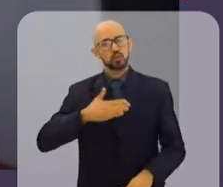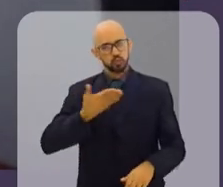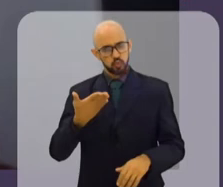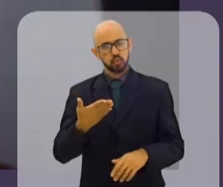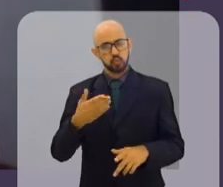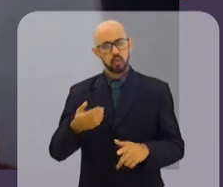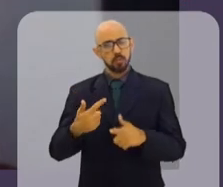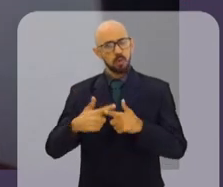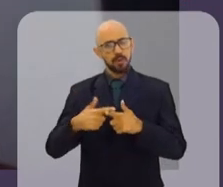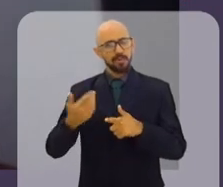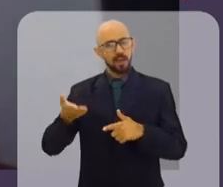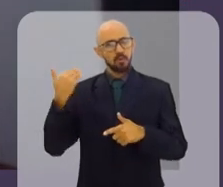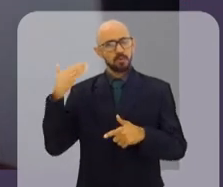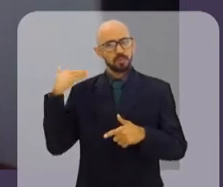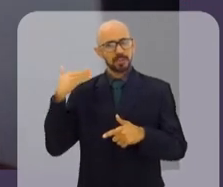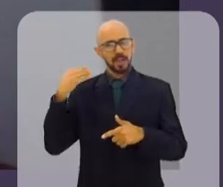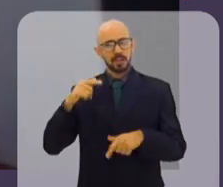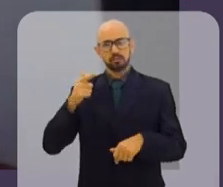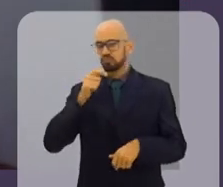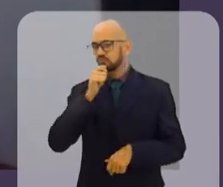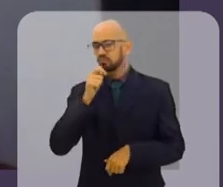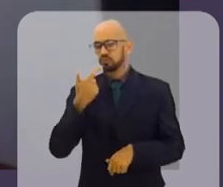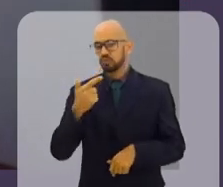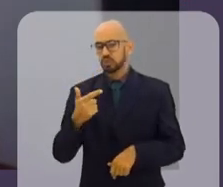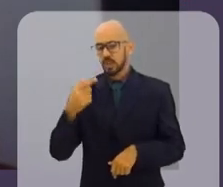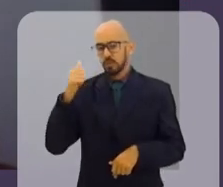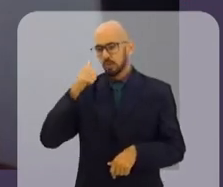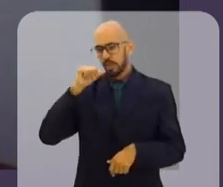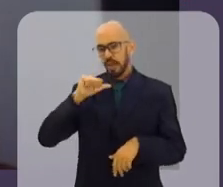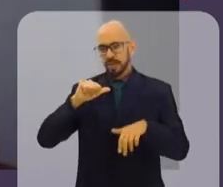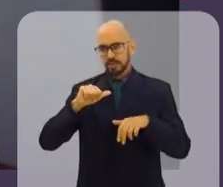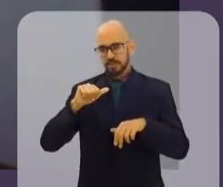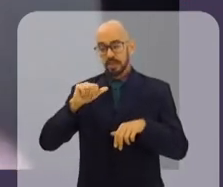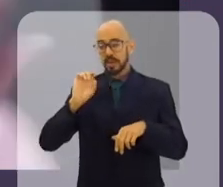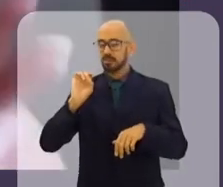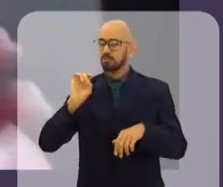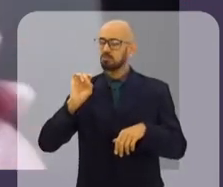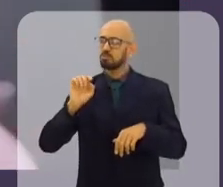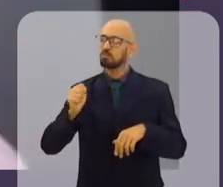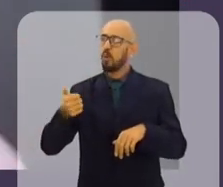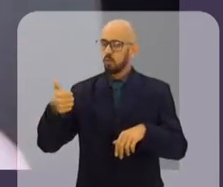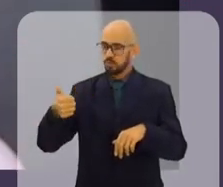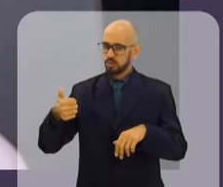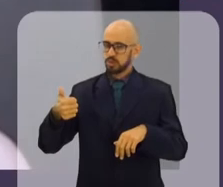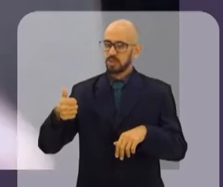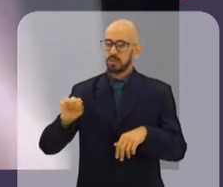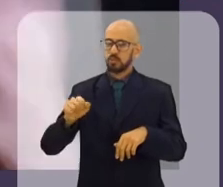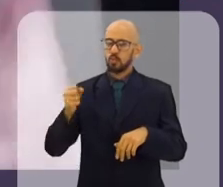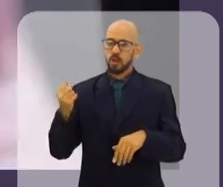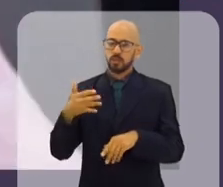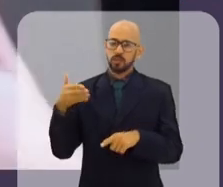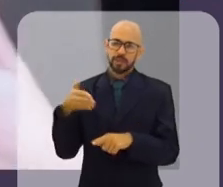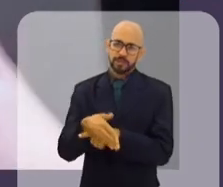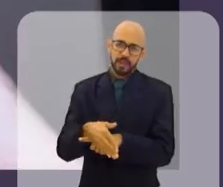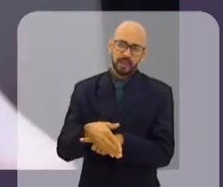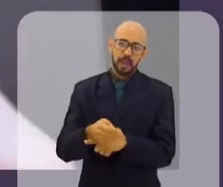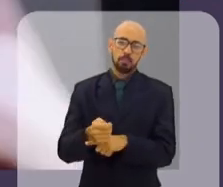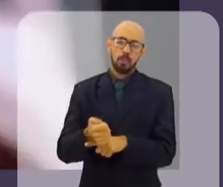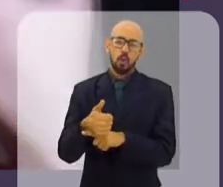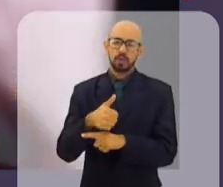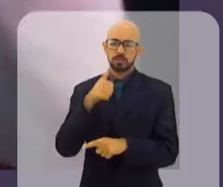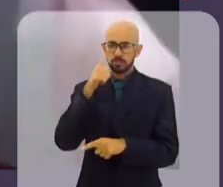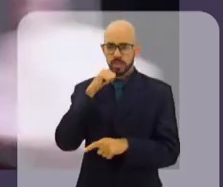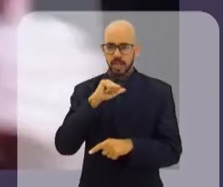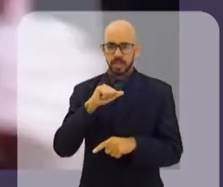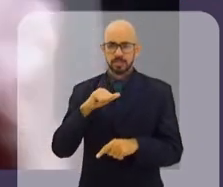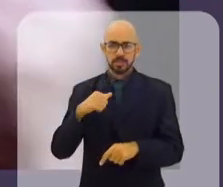anos atrás não tinha tantas mulheres, talvez, nesses espaços ali. Era raro, né? Quando eu entrei, era muito poucas